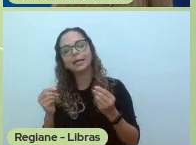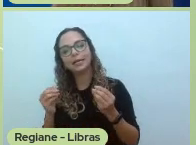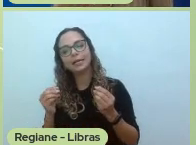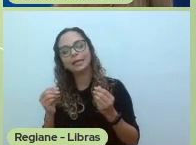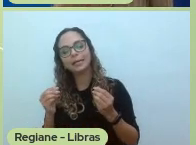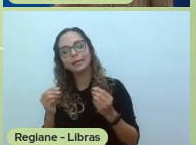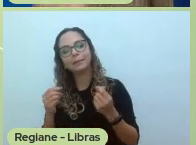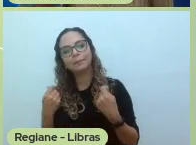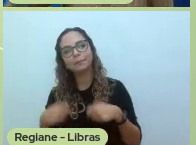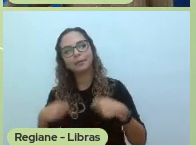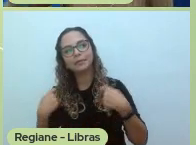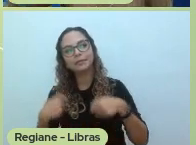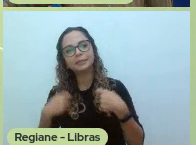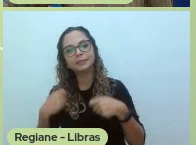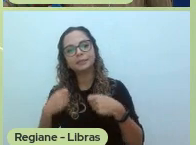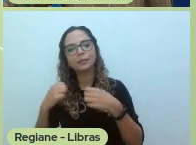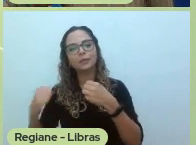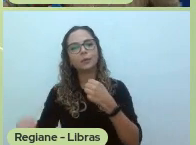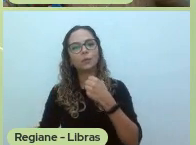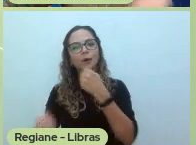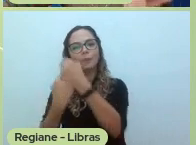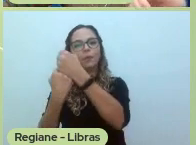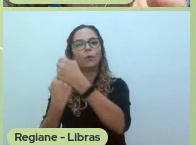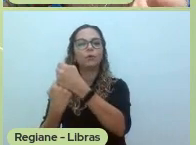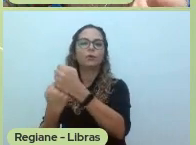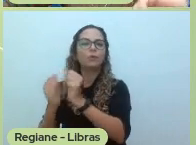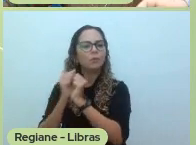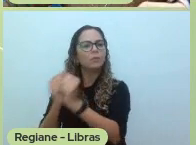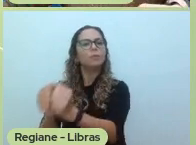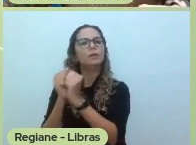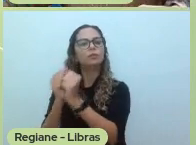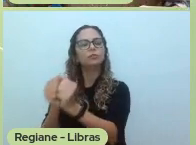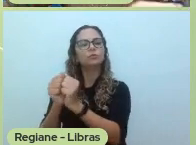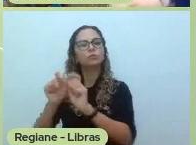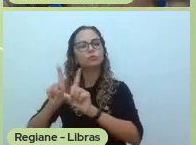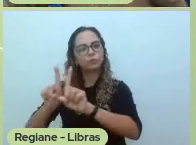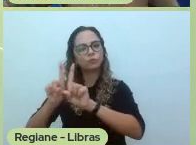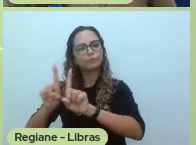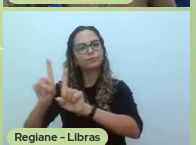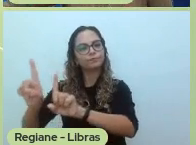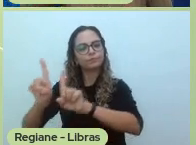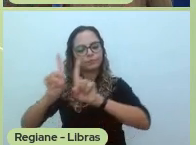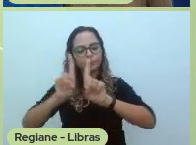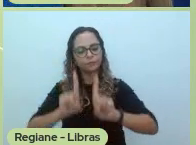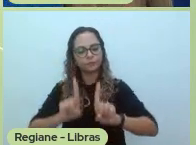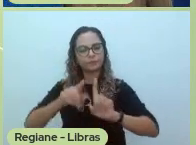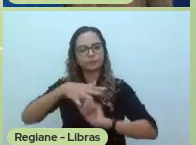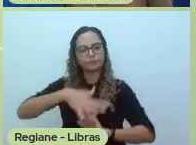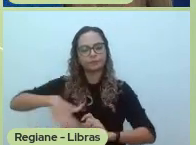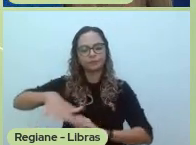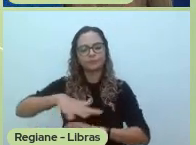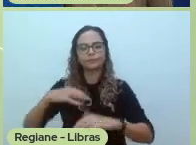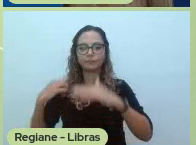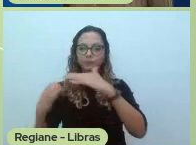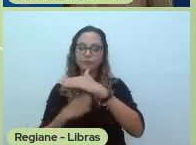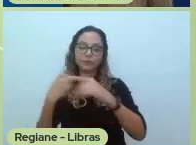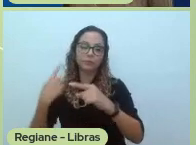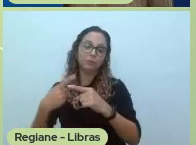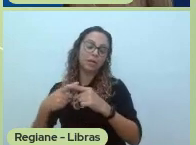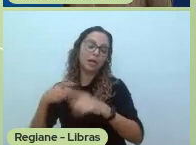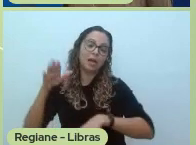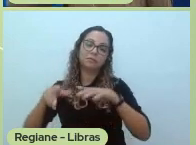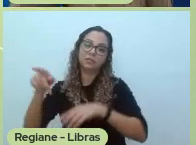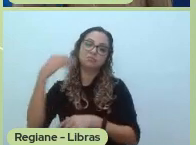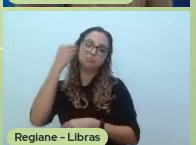de um apoio mais próximo no começo para se introduzir numa realidade corporativa que talvez não fizesse parte do seu